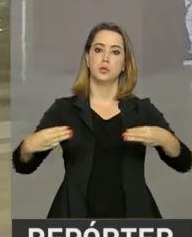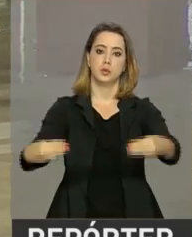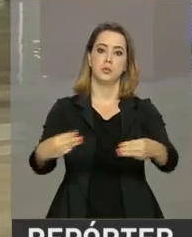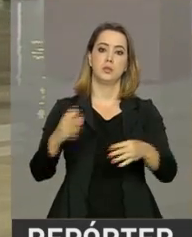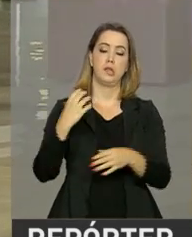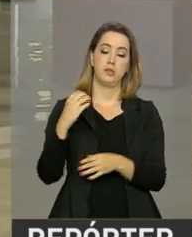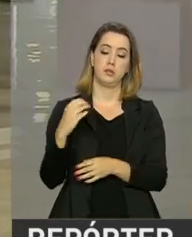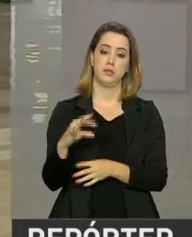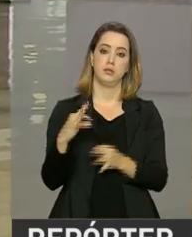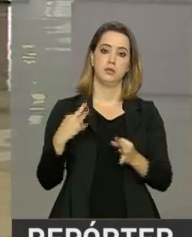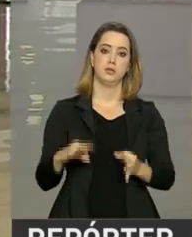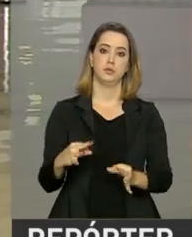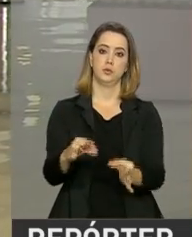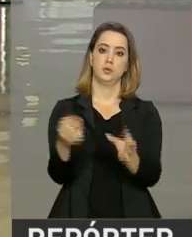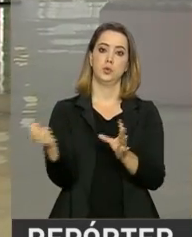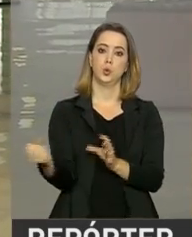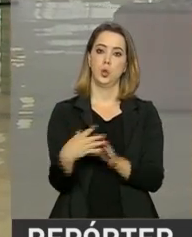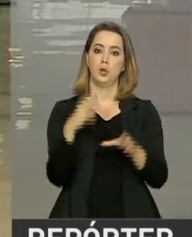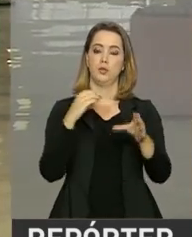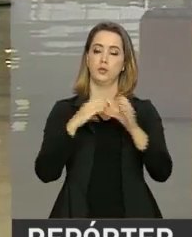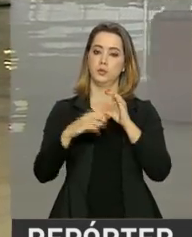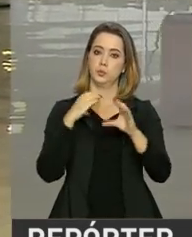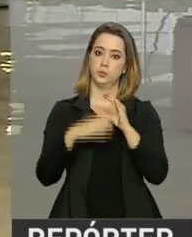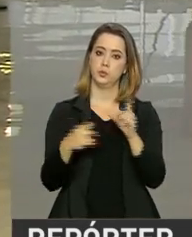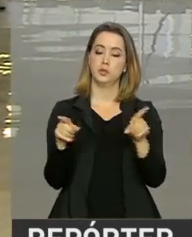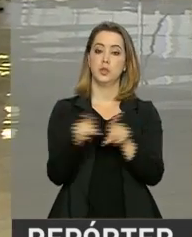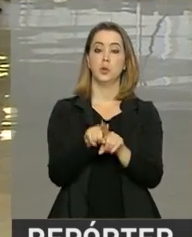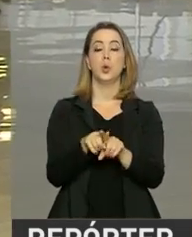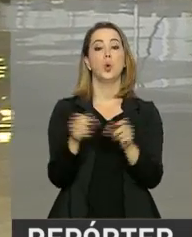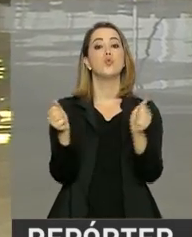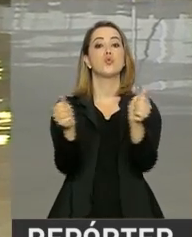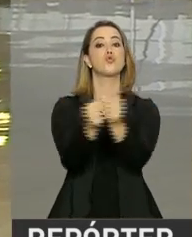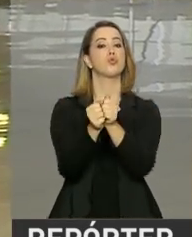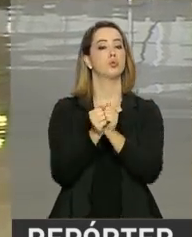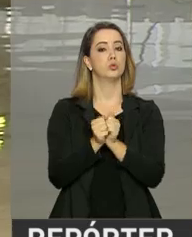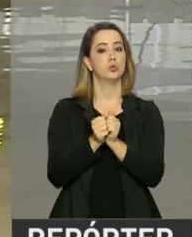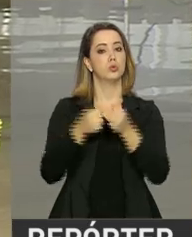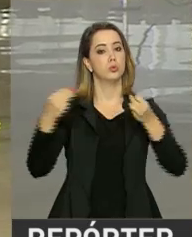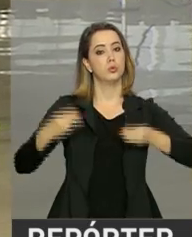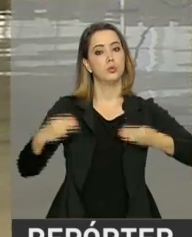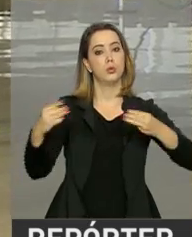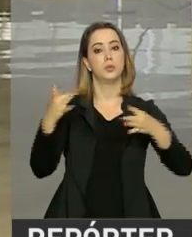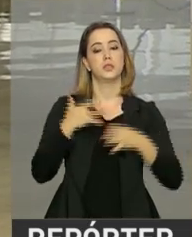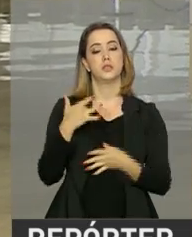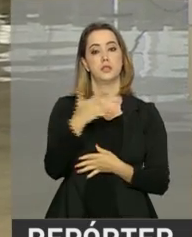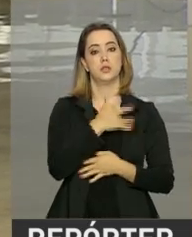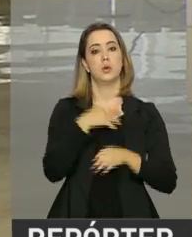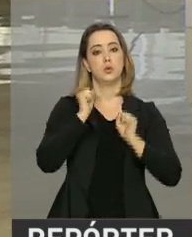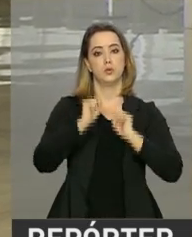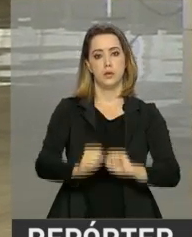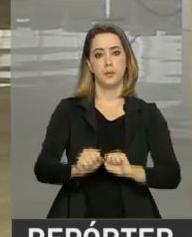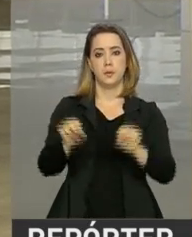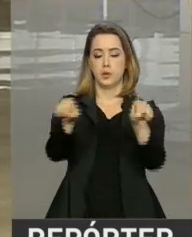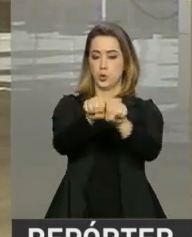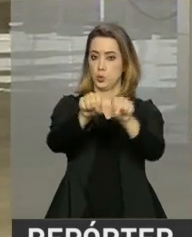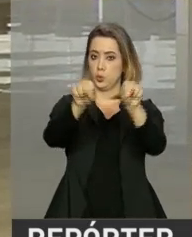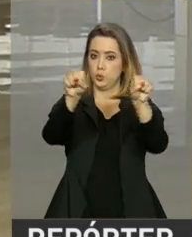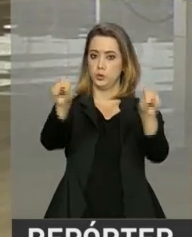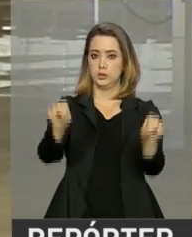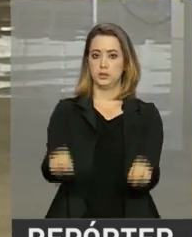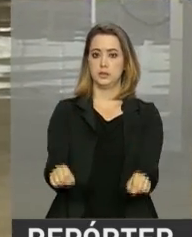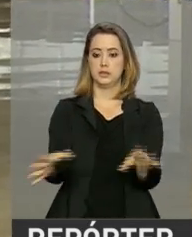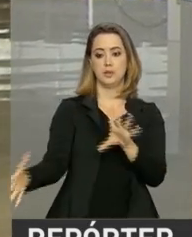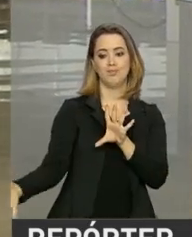Tecnologia inovações e comunicações e o Ministério da Saúde vai permitir a integração de dados do Sistema Único de